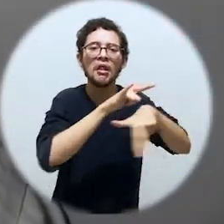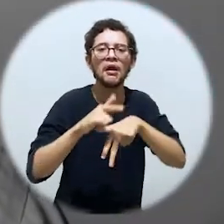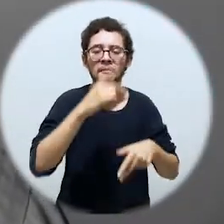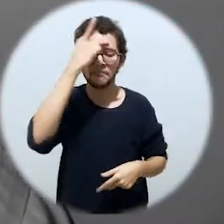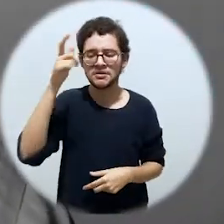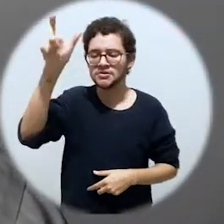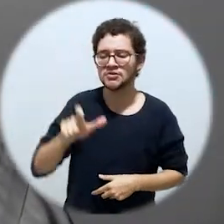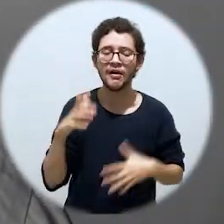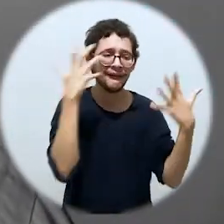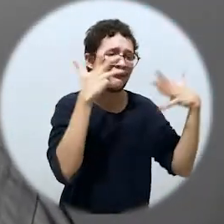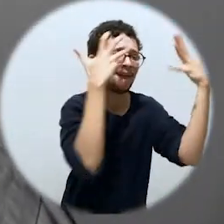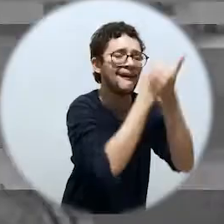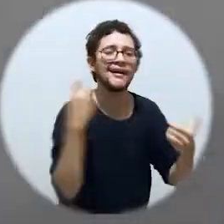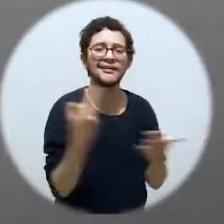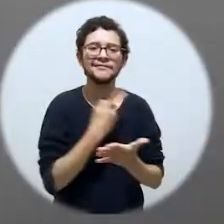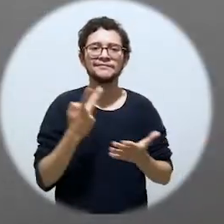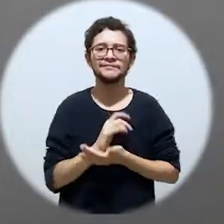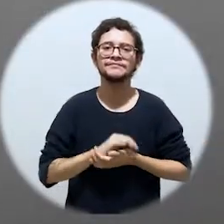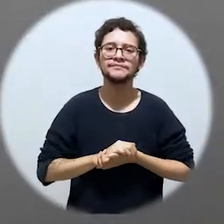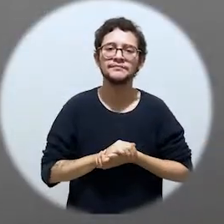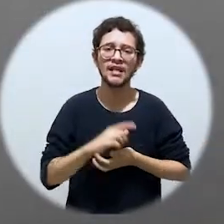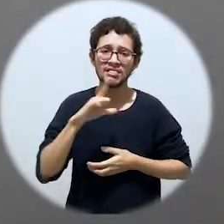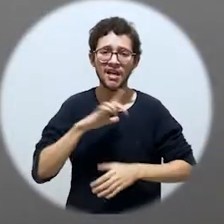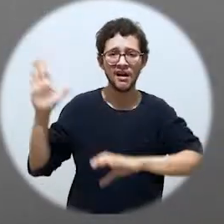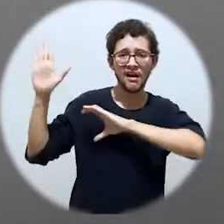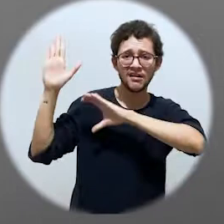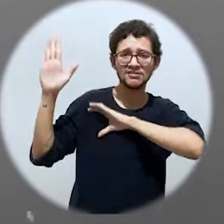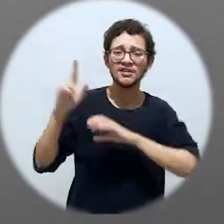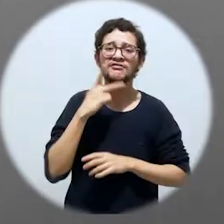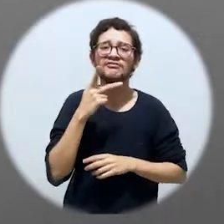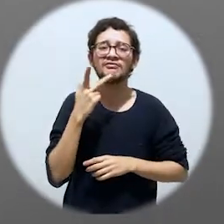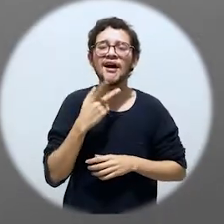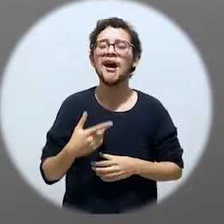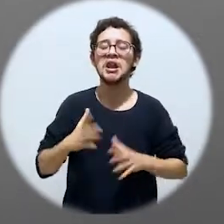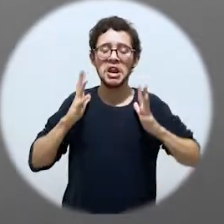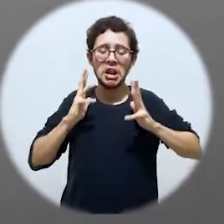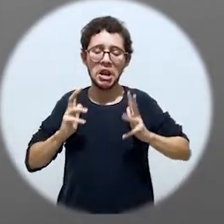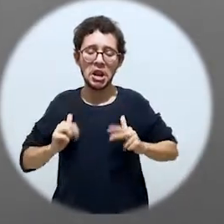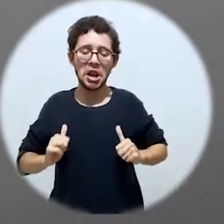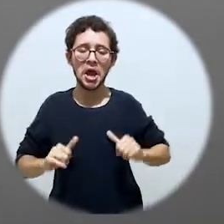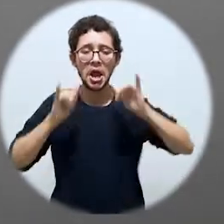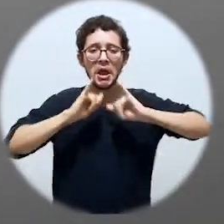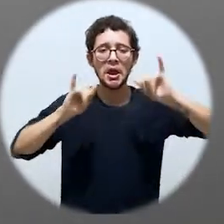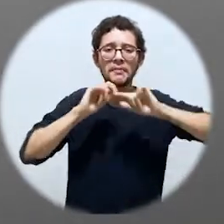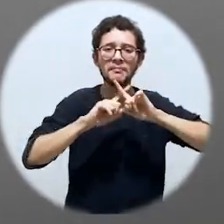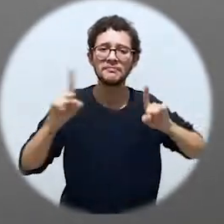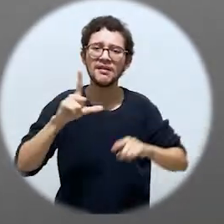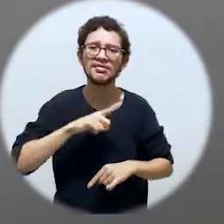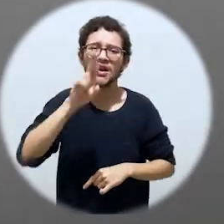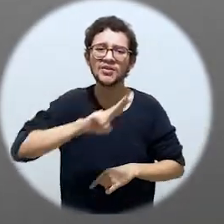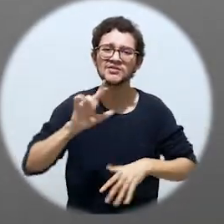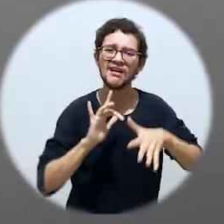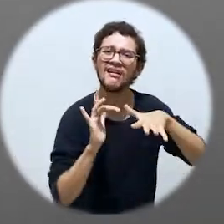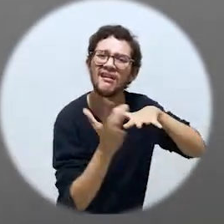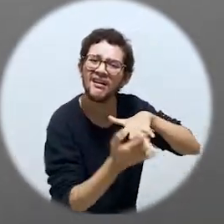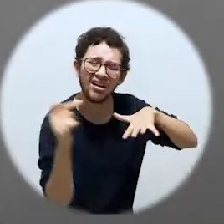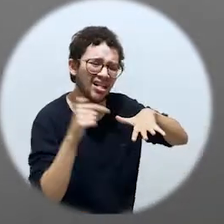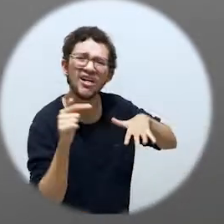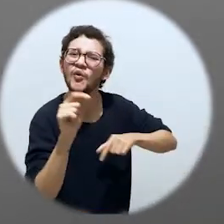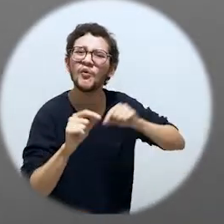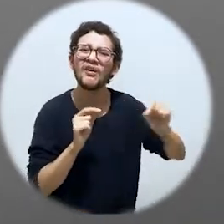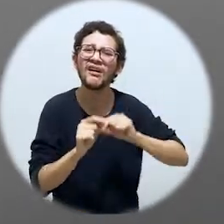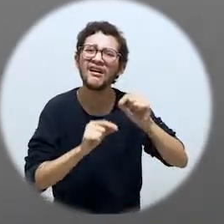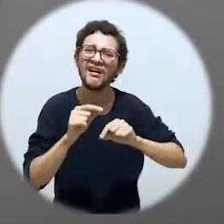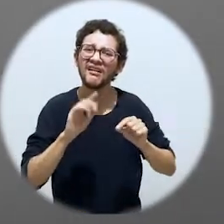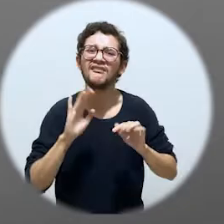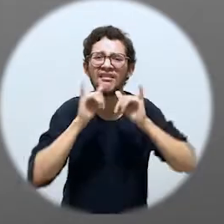de induzir o eleitor ao erro. Tem candidato que diz fazer uma campanha limpa, mas tem usado as redes sociais para atacar a minha integridade e inventar